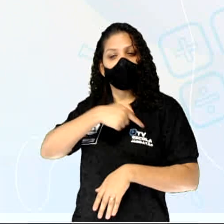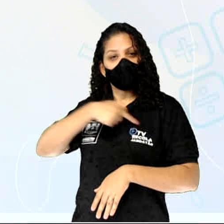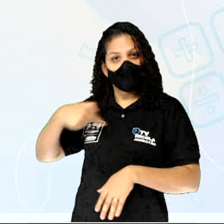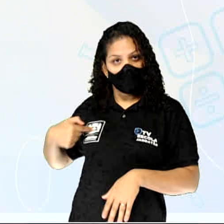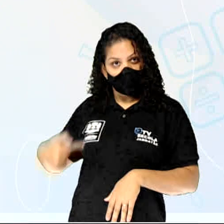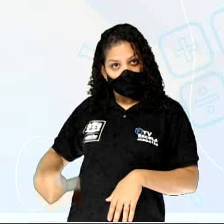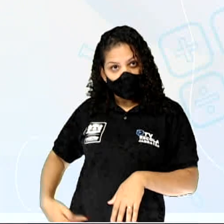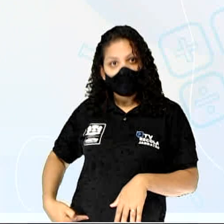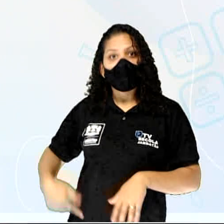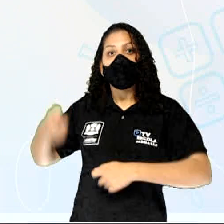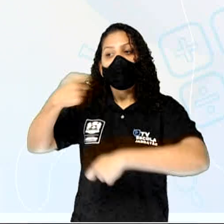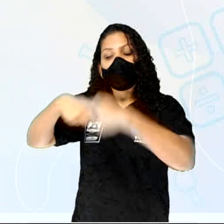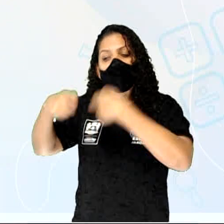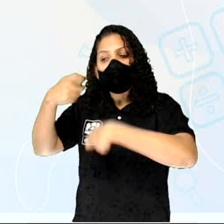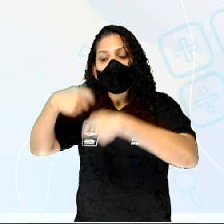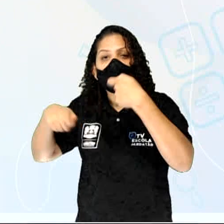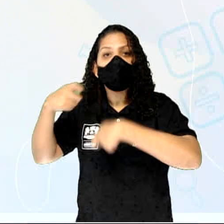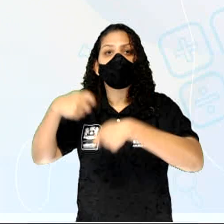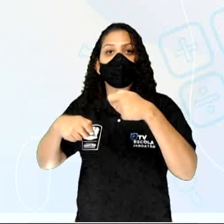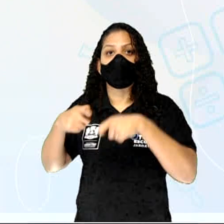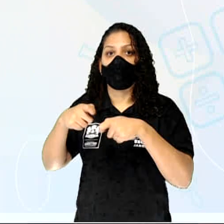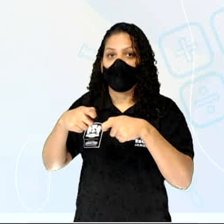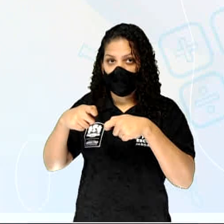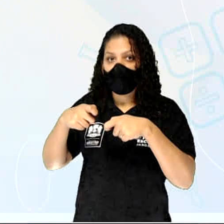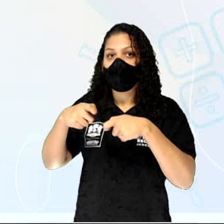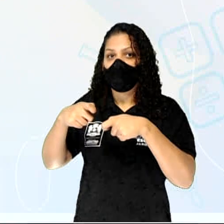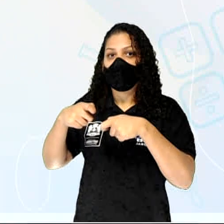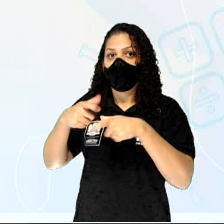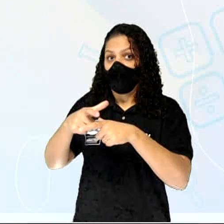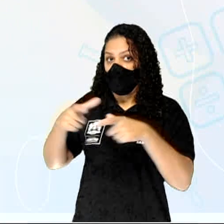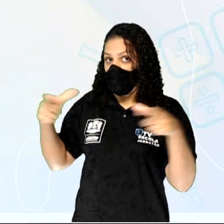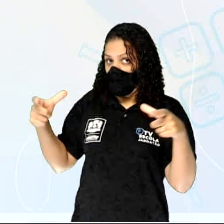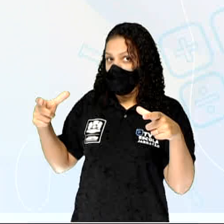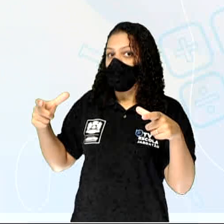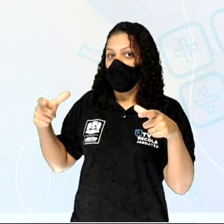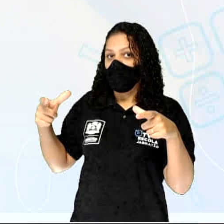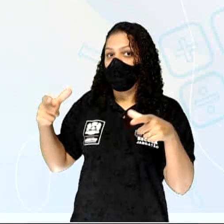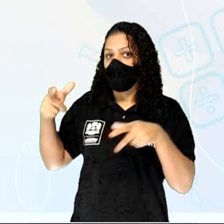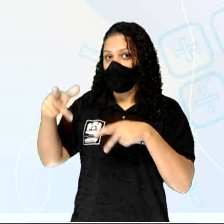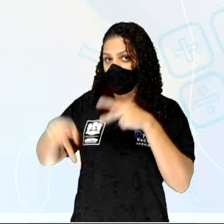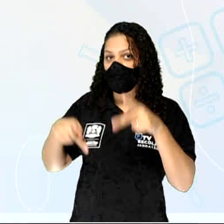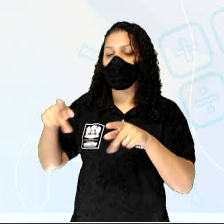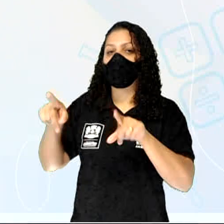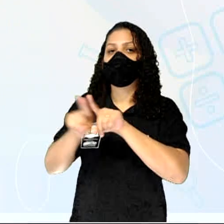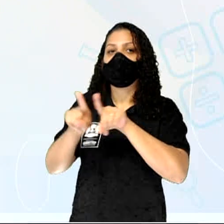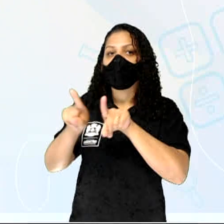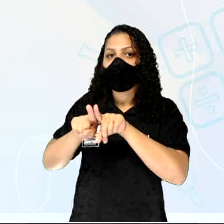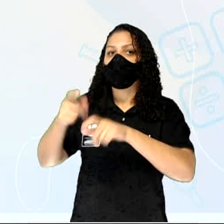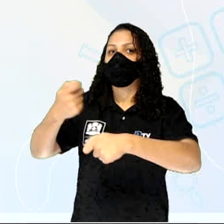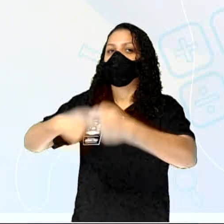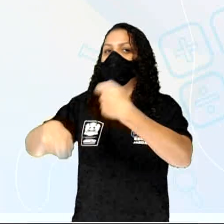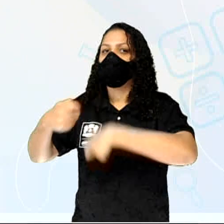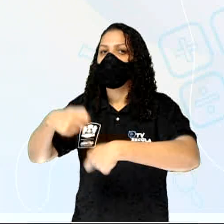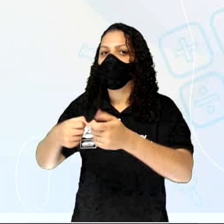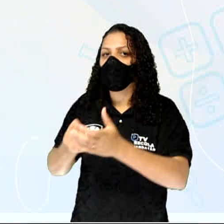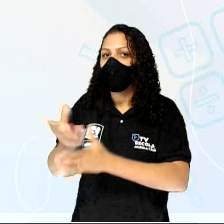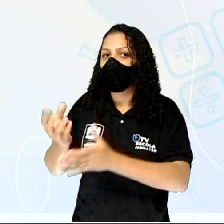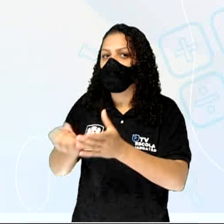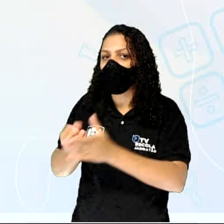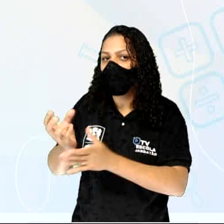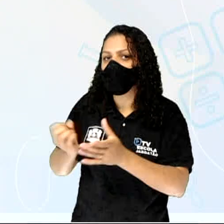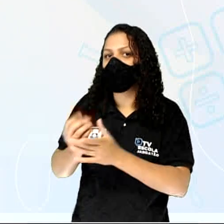Economia planificada, propriedade estatal dos meios de produção,